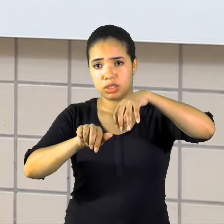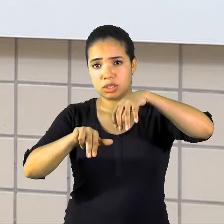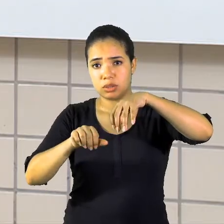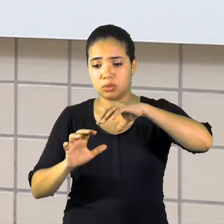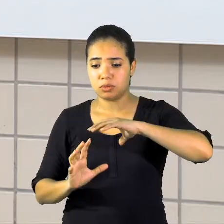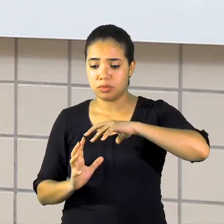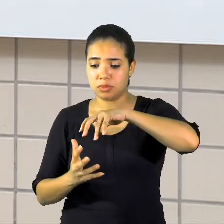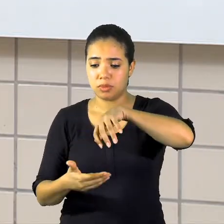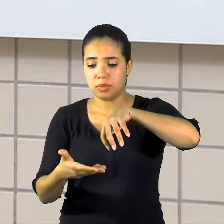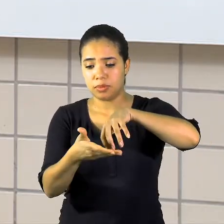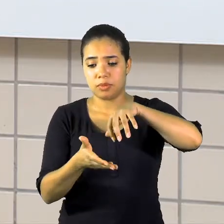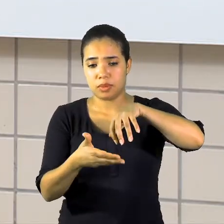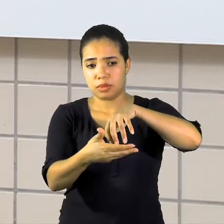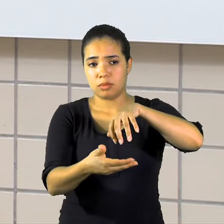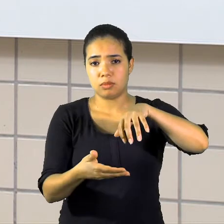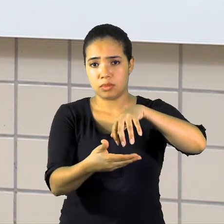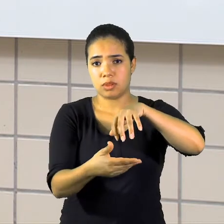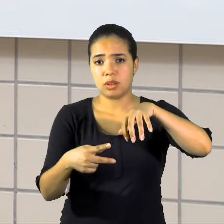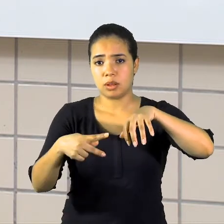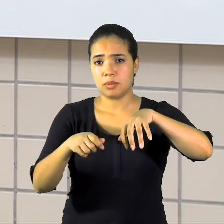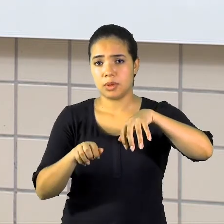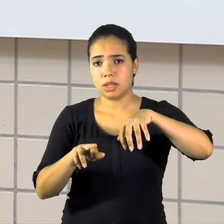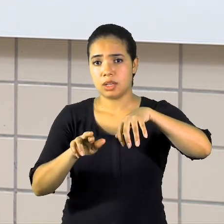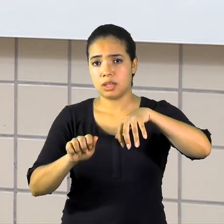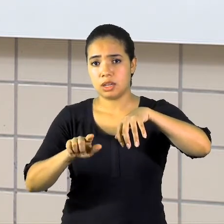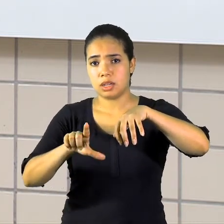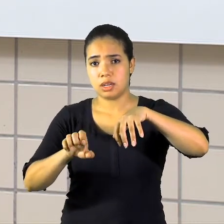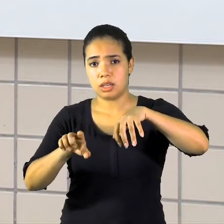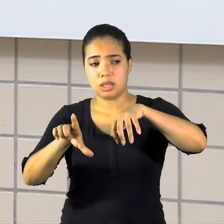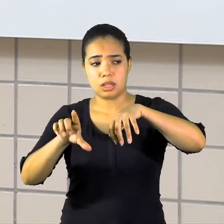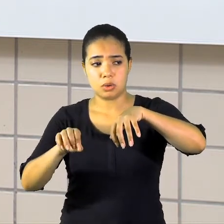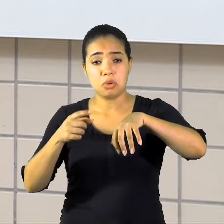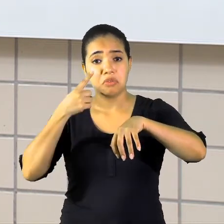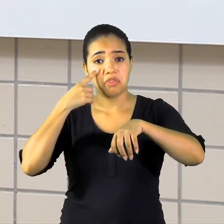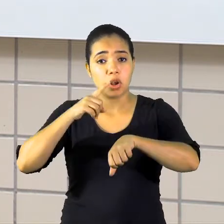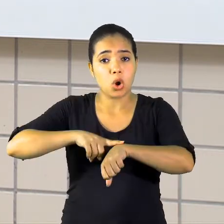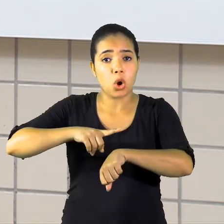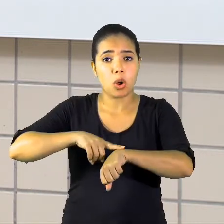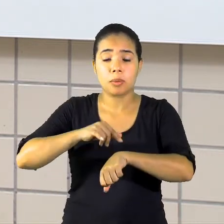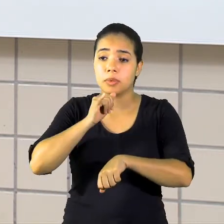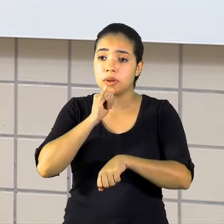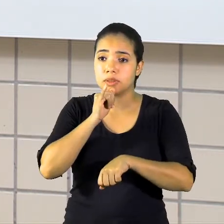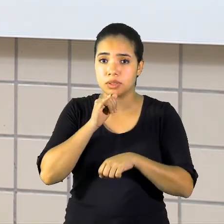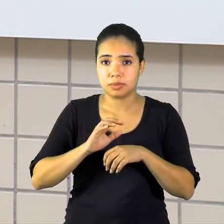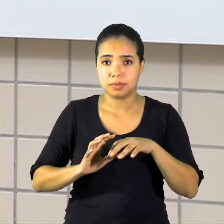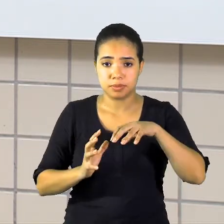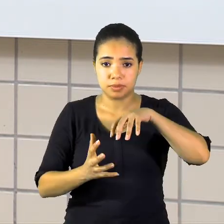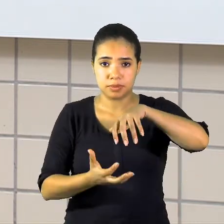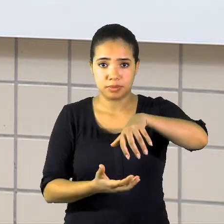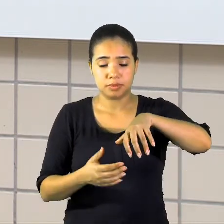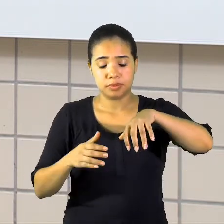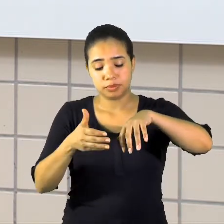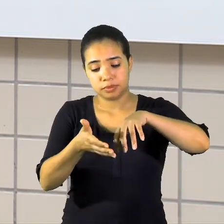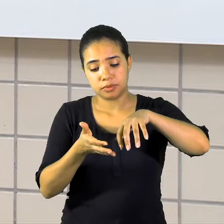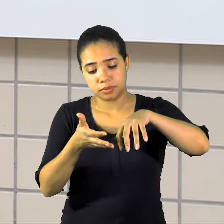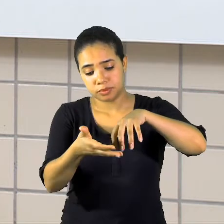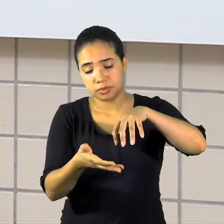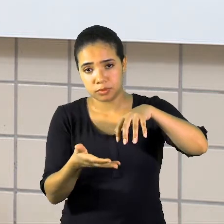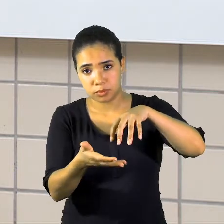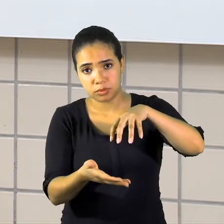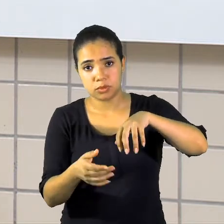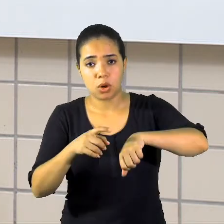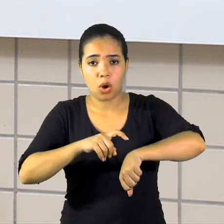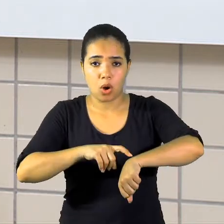meridiano é muito utilizado para a gente ver as horas, né? Por exemplo, lá no meridiano de Greenwich é uma determinada hora, enquanto